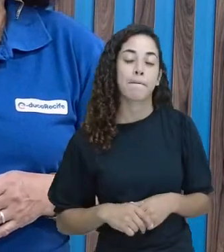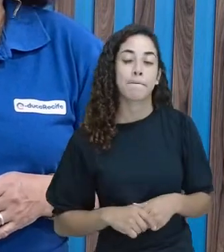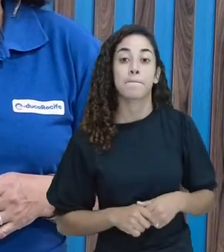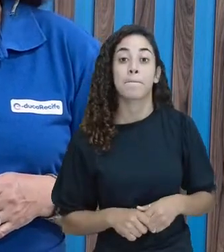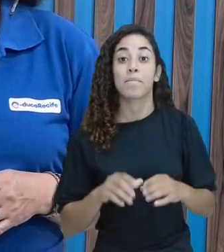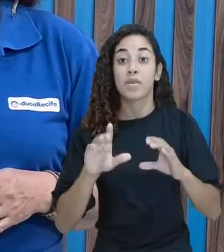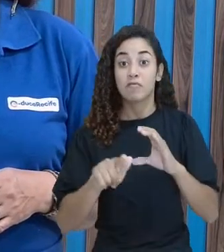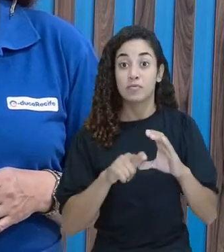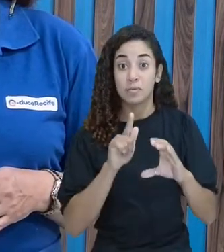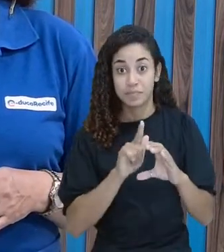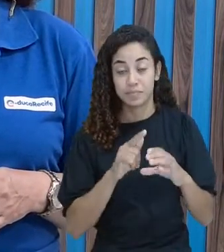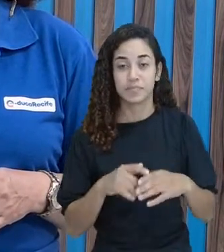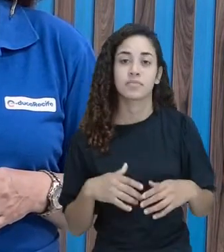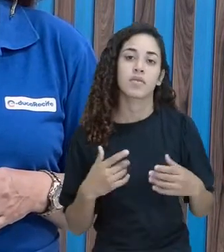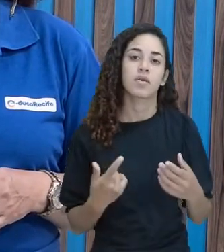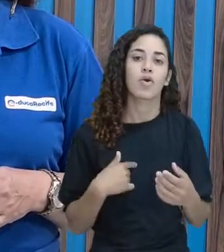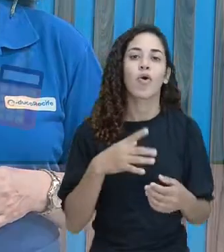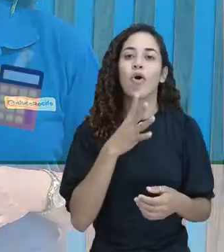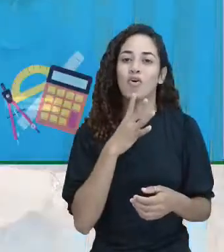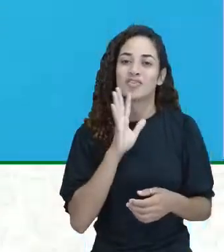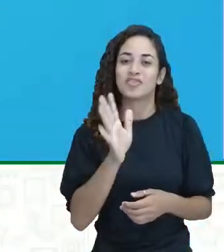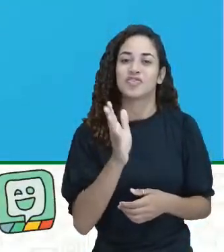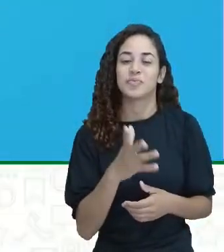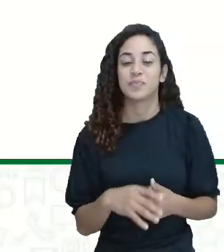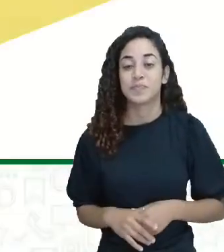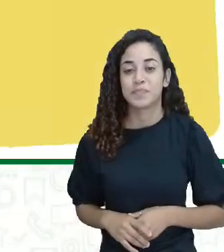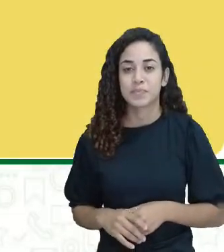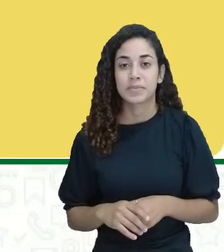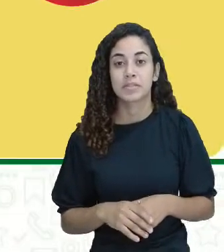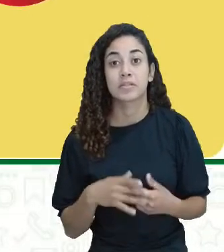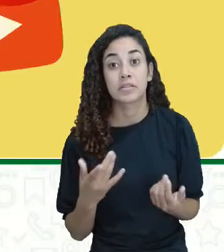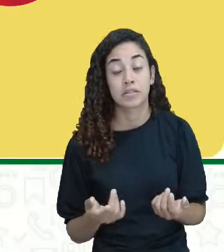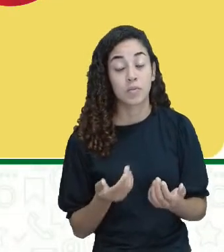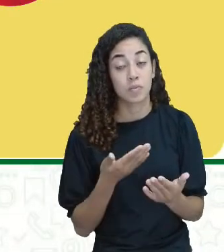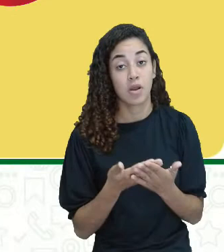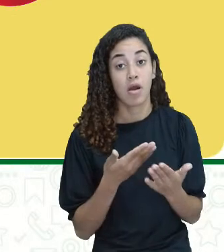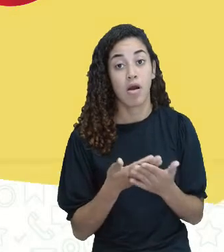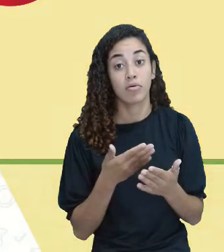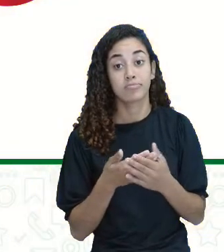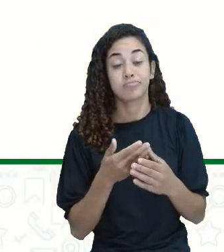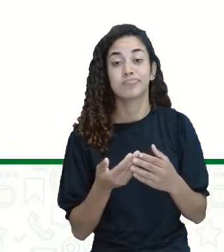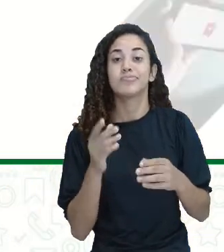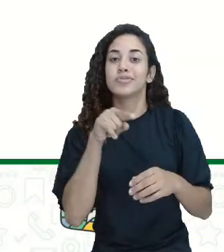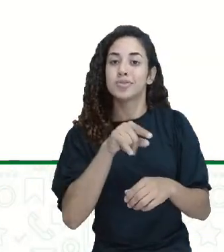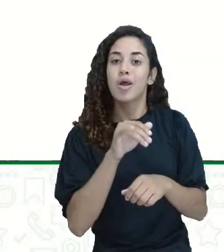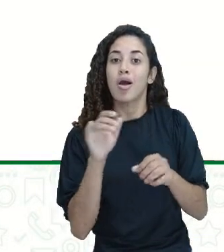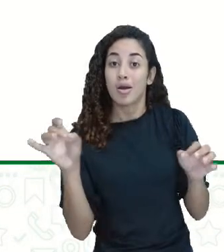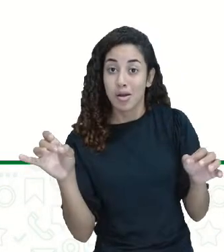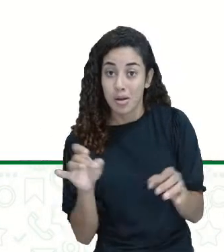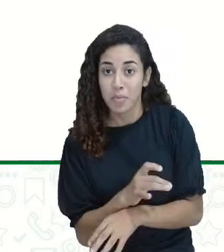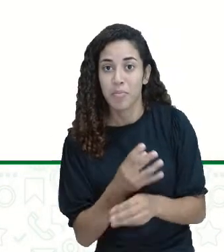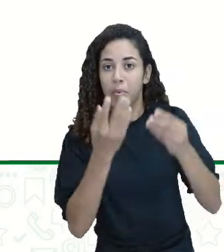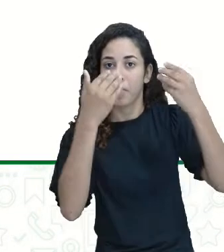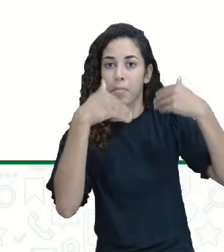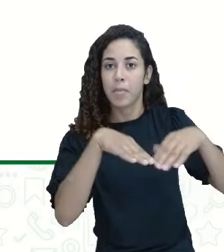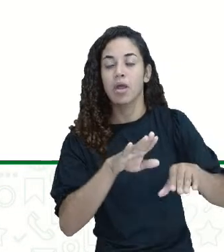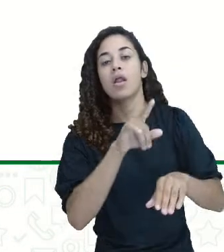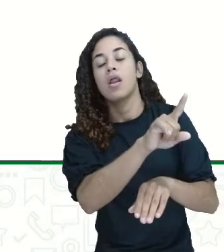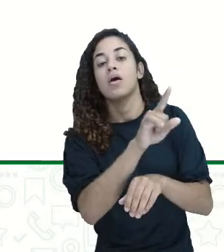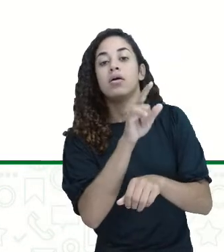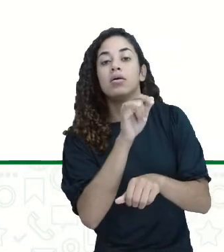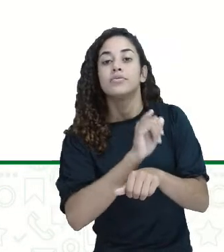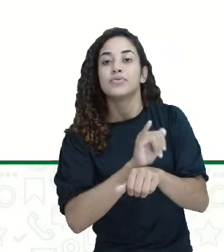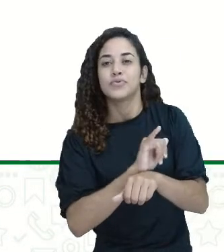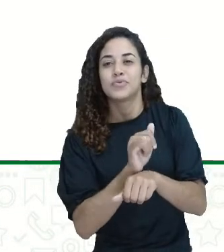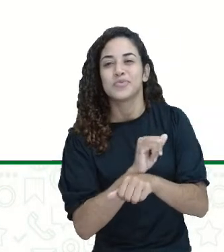figuras geométricas, conhecidas de vocês. Essa aula vai estar no YouTube assim que terminar, né? E eu trouxe